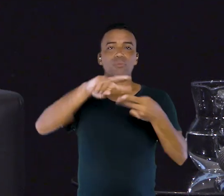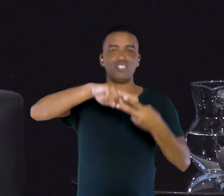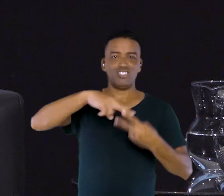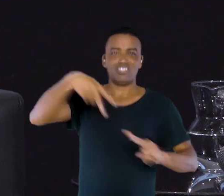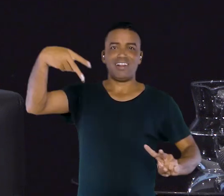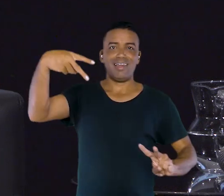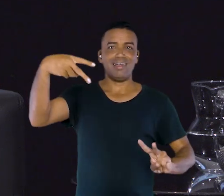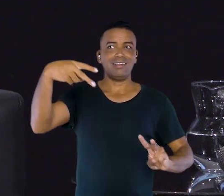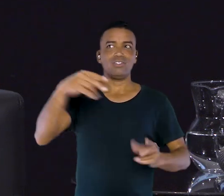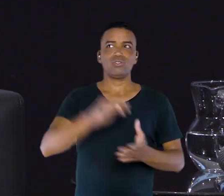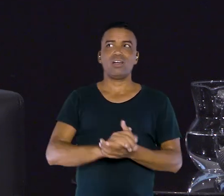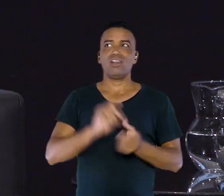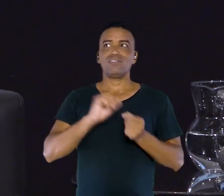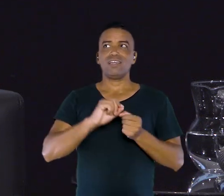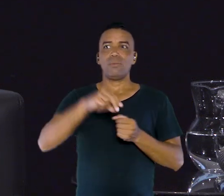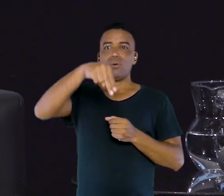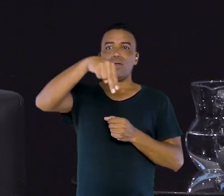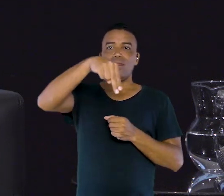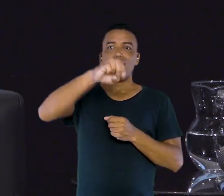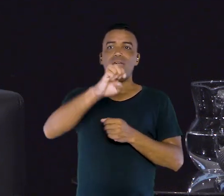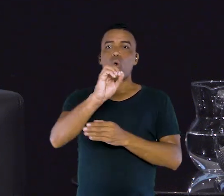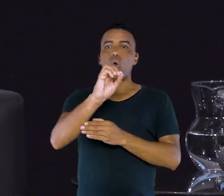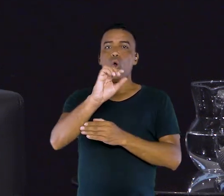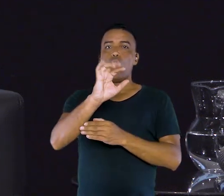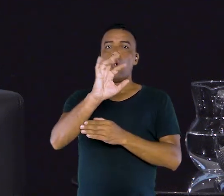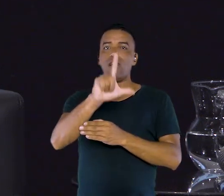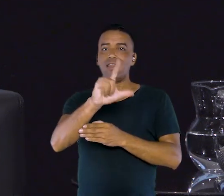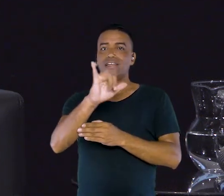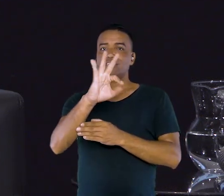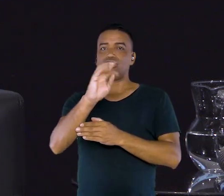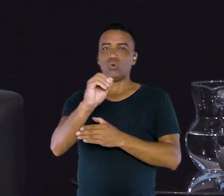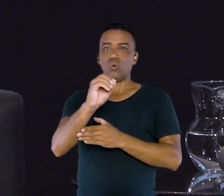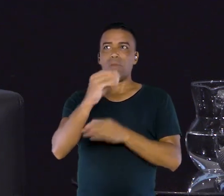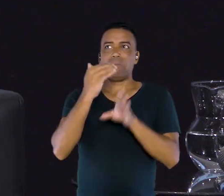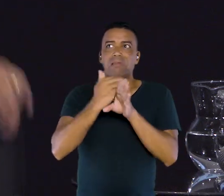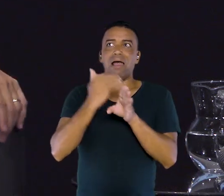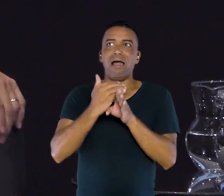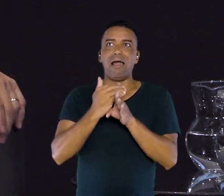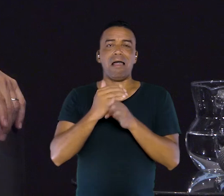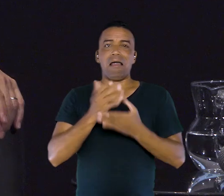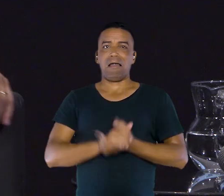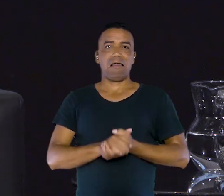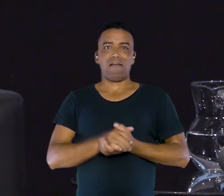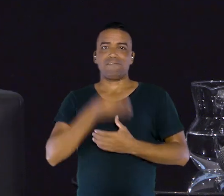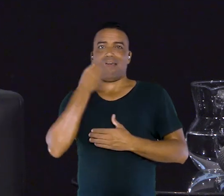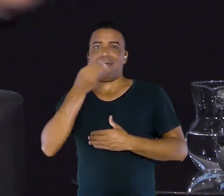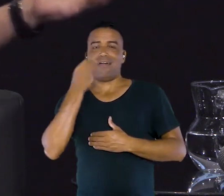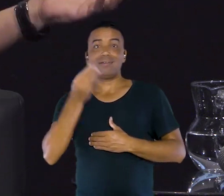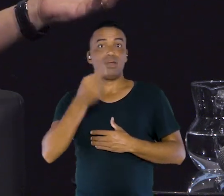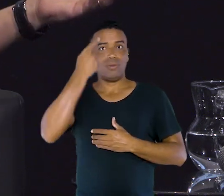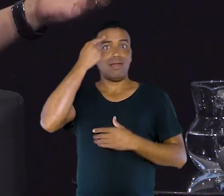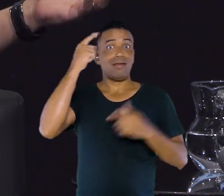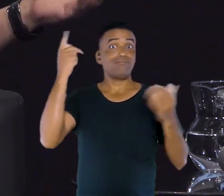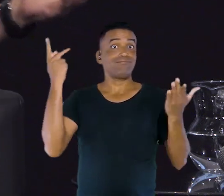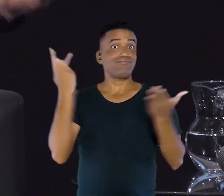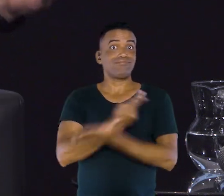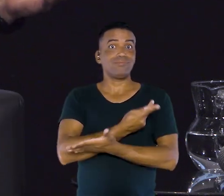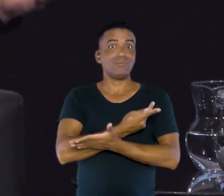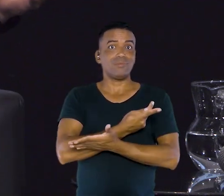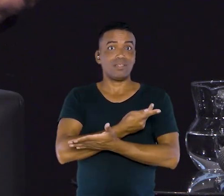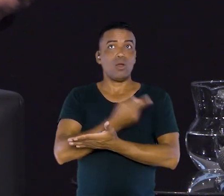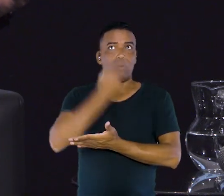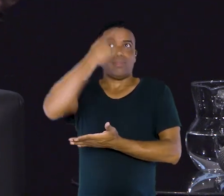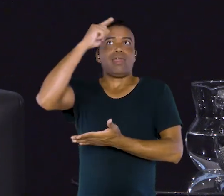puxa, quer dizer que a gente fez um neolítico pela metade aqui, né? A gente fez um neolítico meia boca, entre aspas, digamos assim. O que é uma ideia totalmente errada, é uma